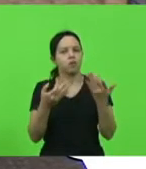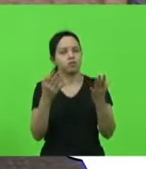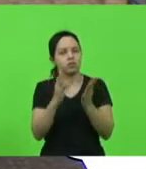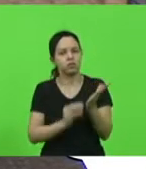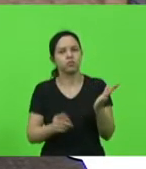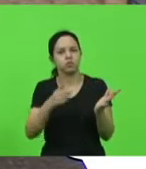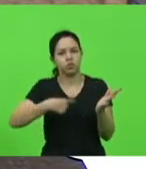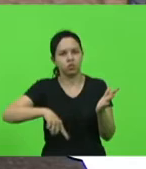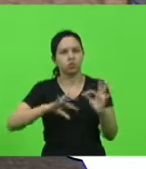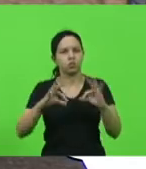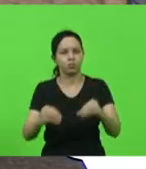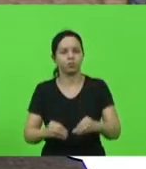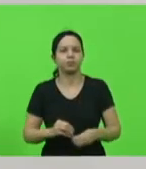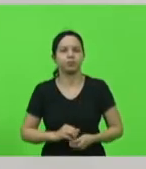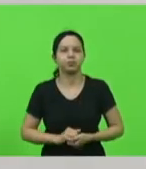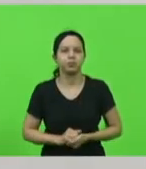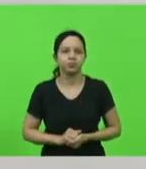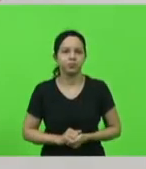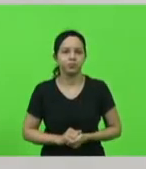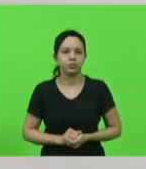todos.